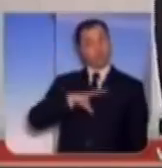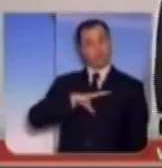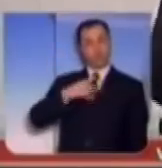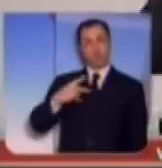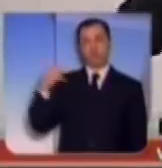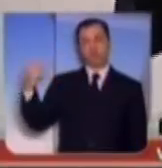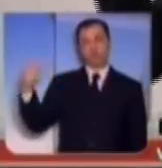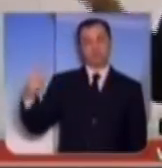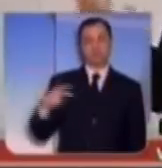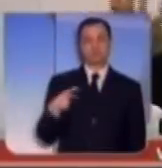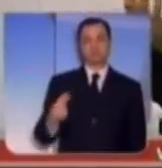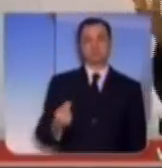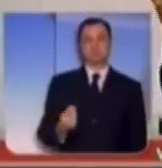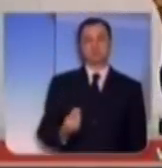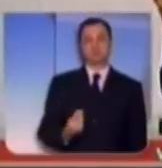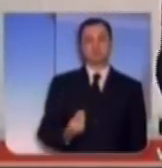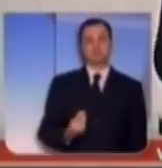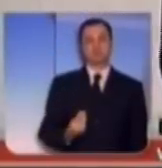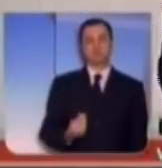teria coragem de